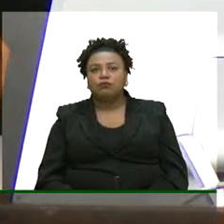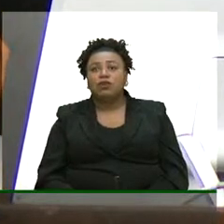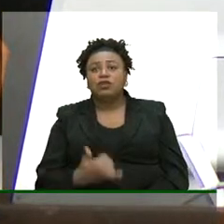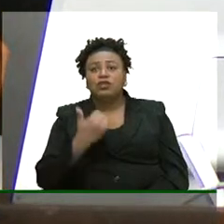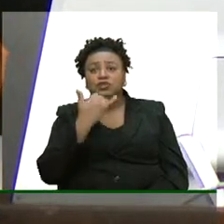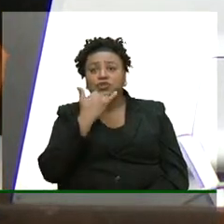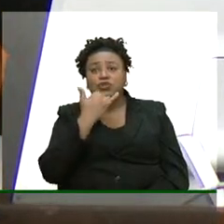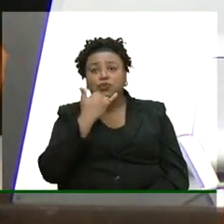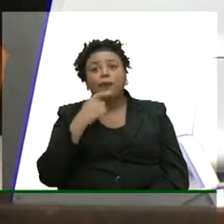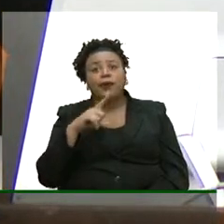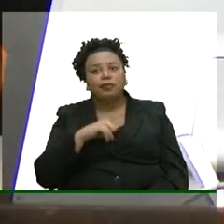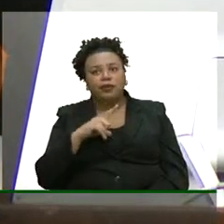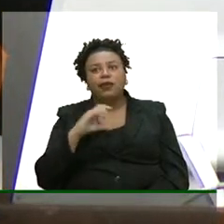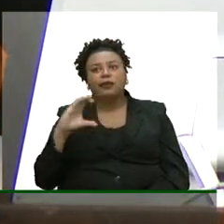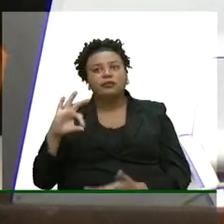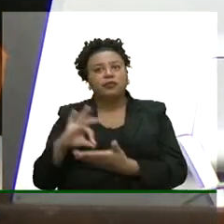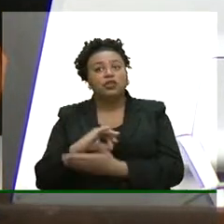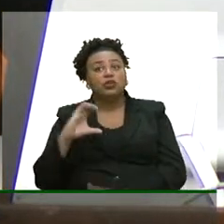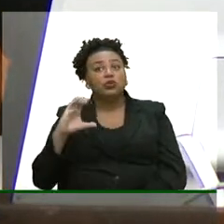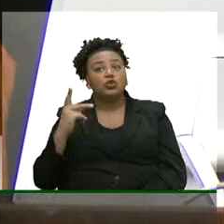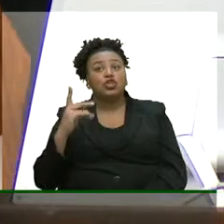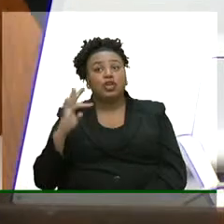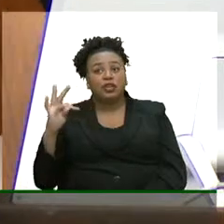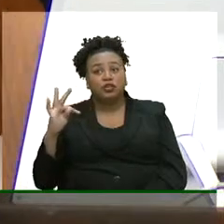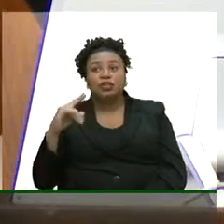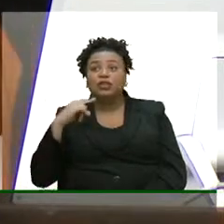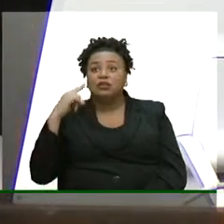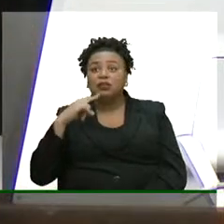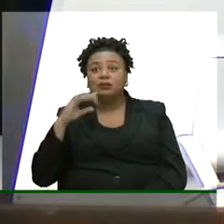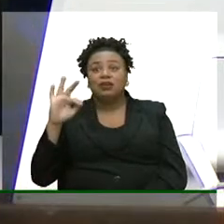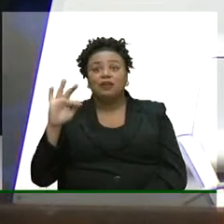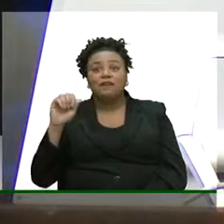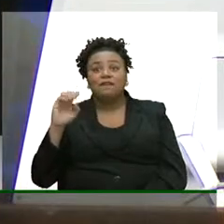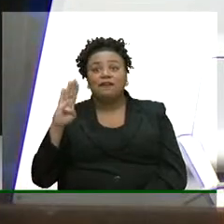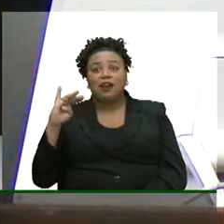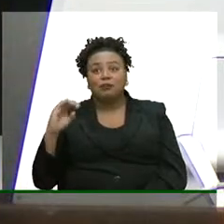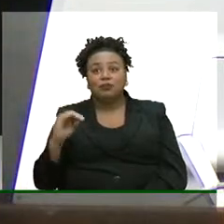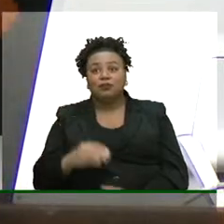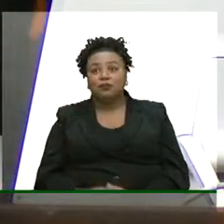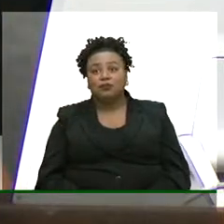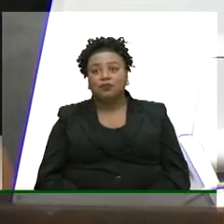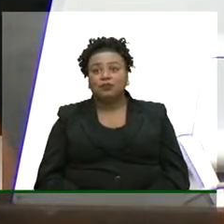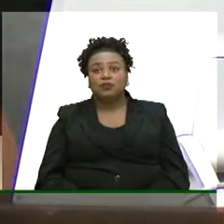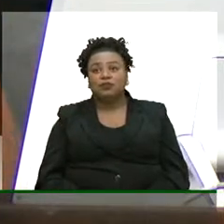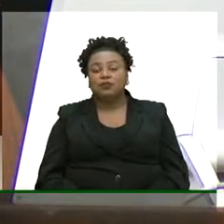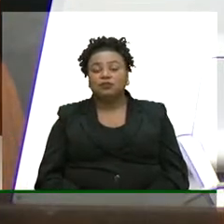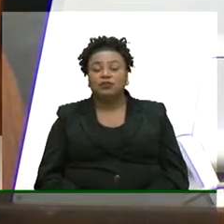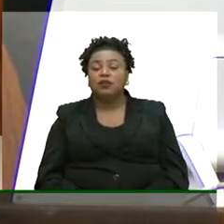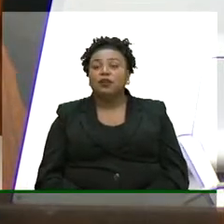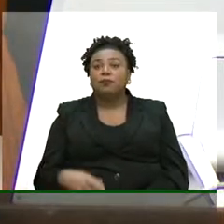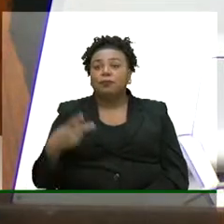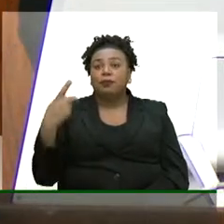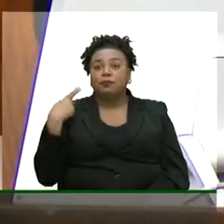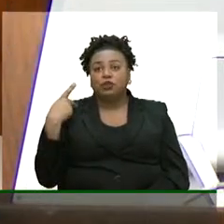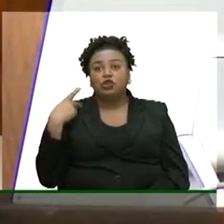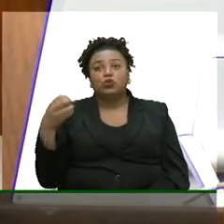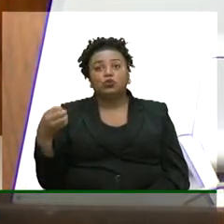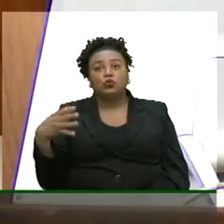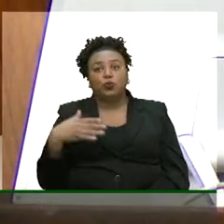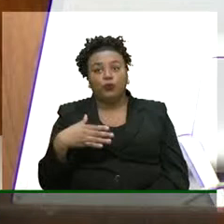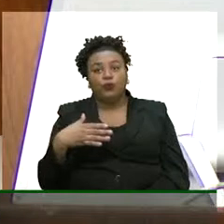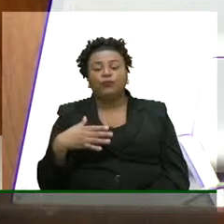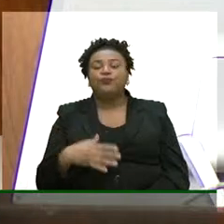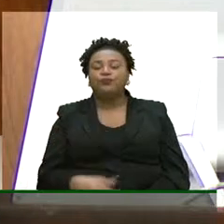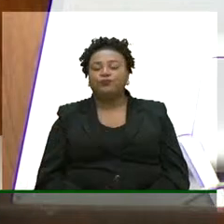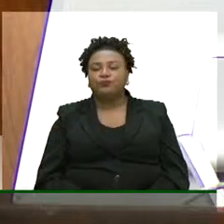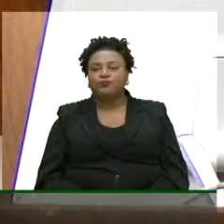Perdão, aqui nós temos agora aqui no chat aqui a inscrição do deputado Fábio Osterman pela bancada do Partido Novo